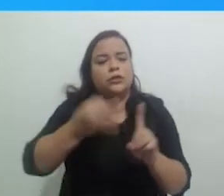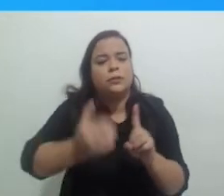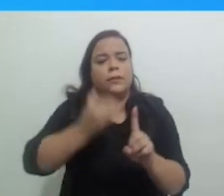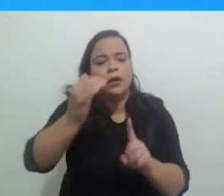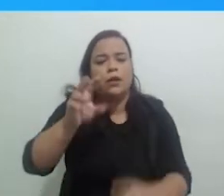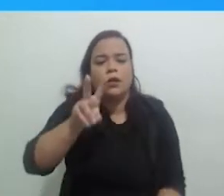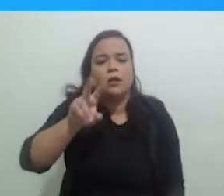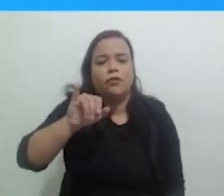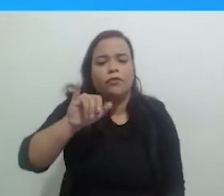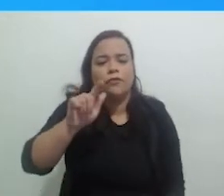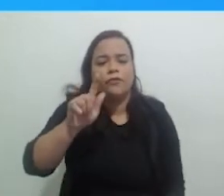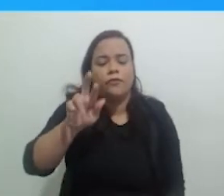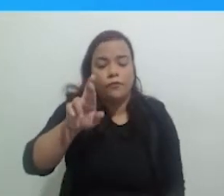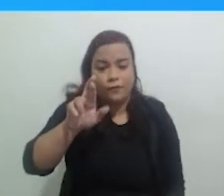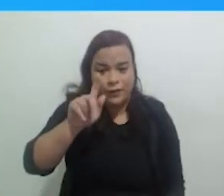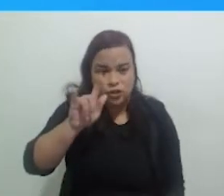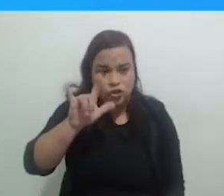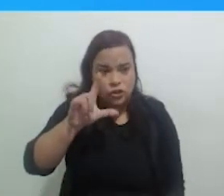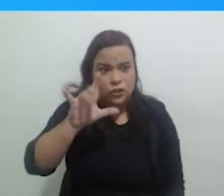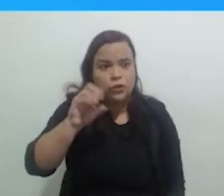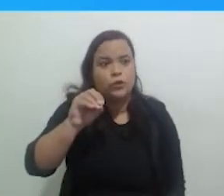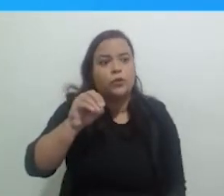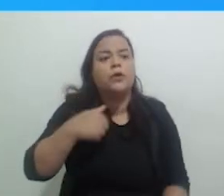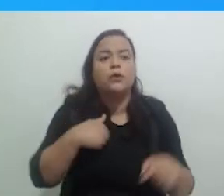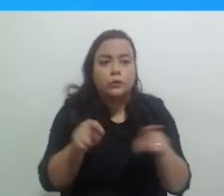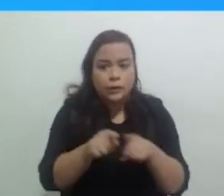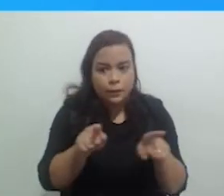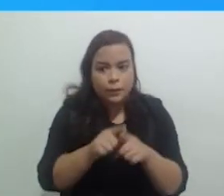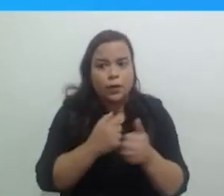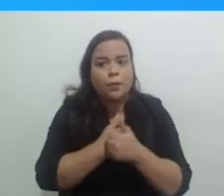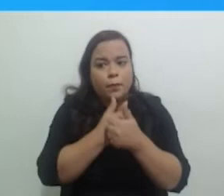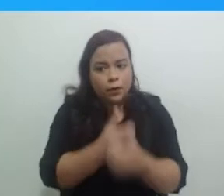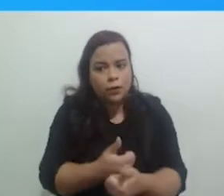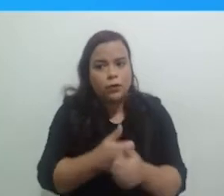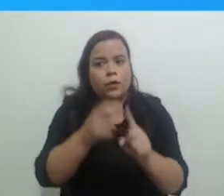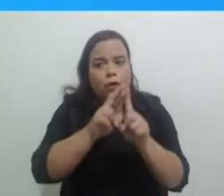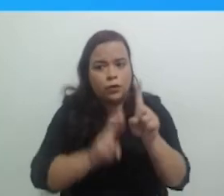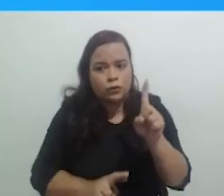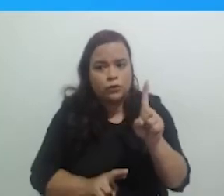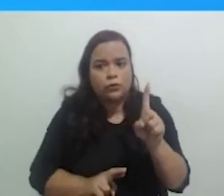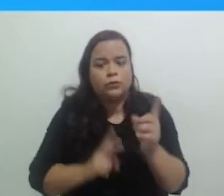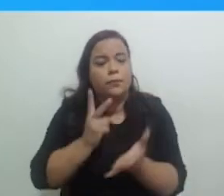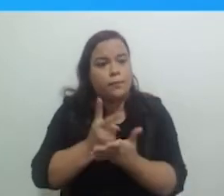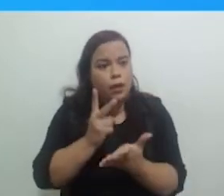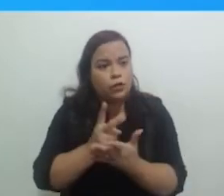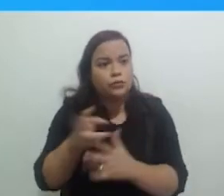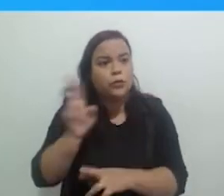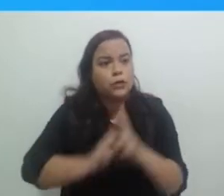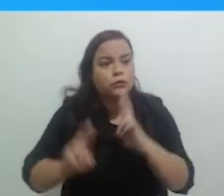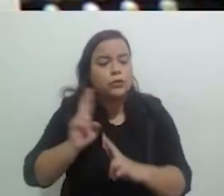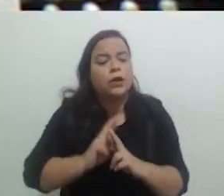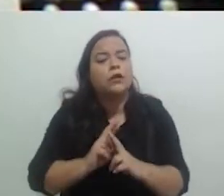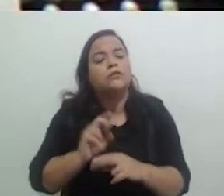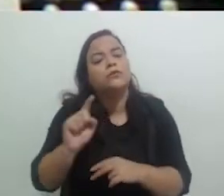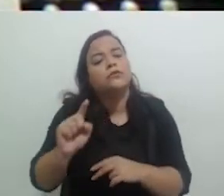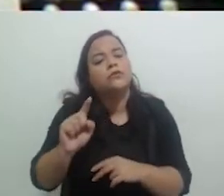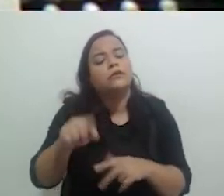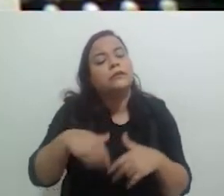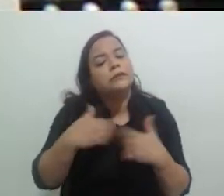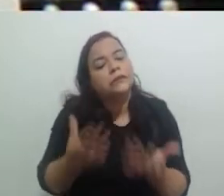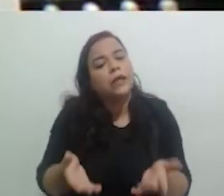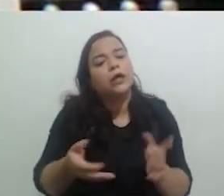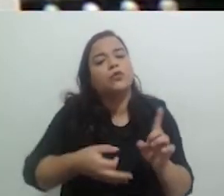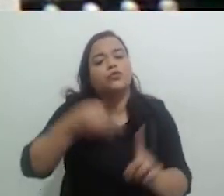Também lançou o voto acompanhando o relator. Vai dar o mesmo resultado. Então... Desembargador Virgílio,